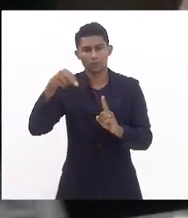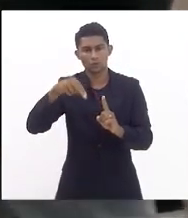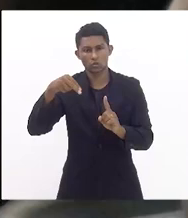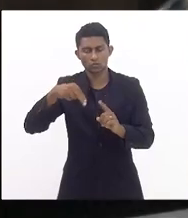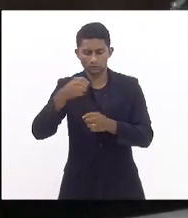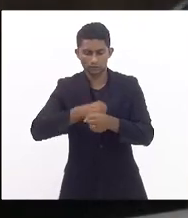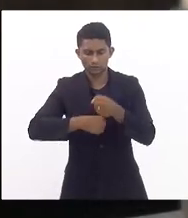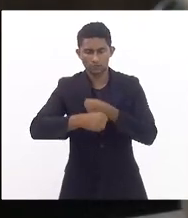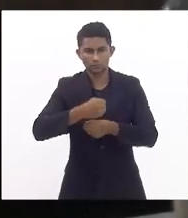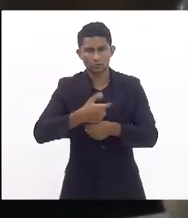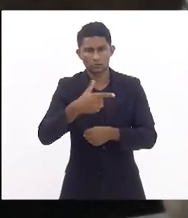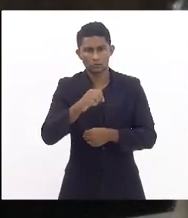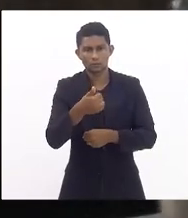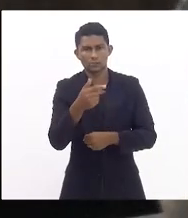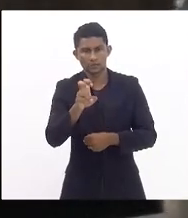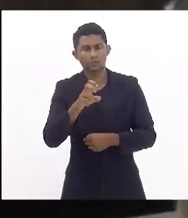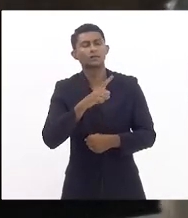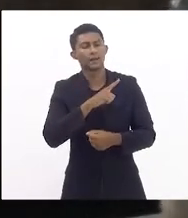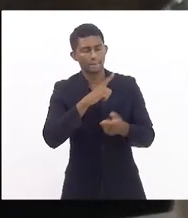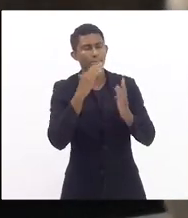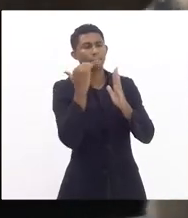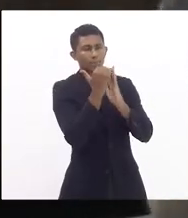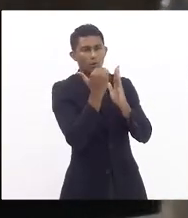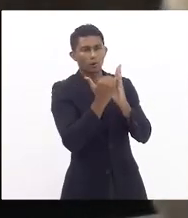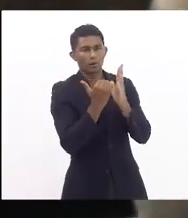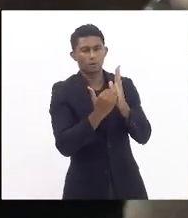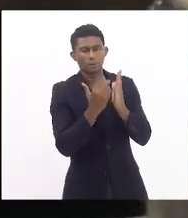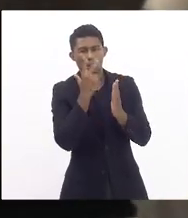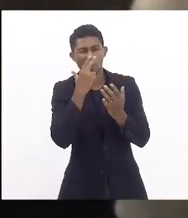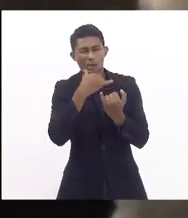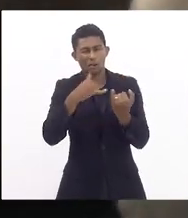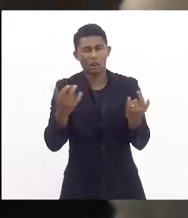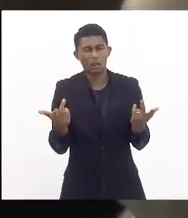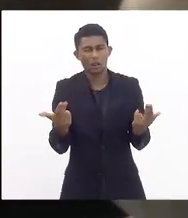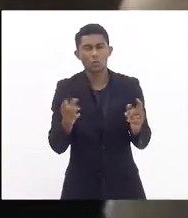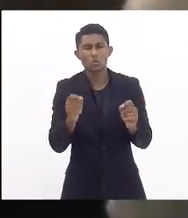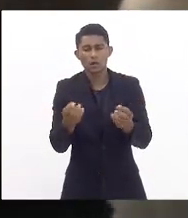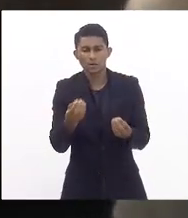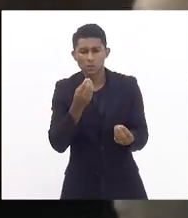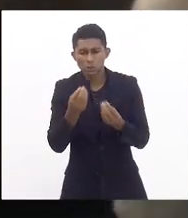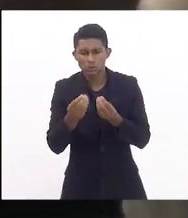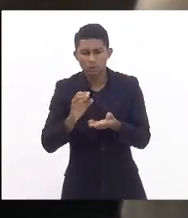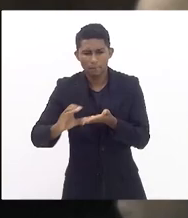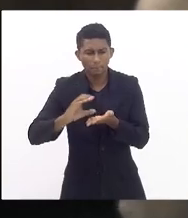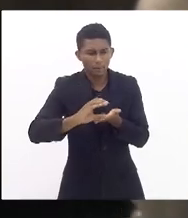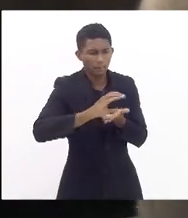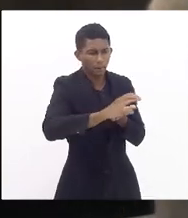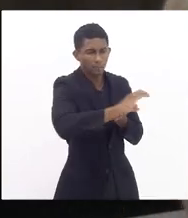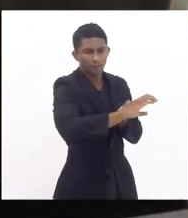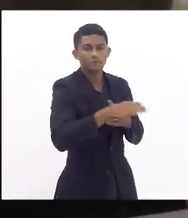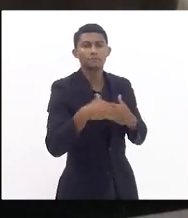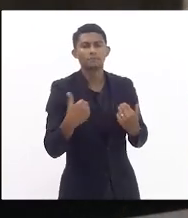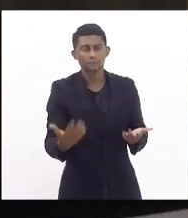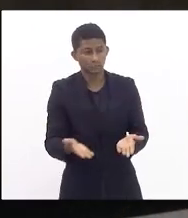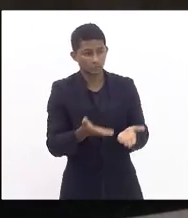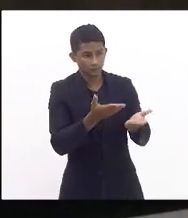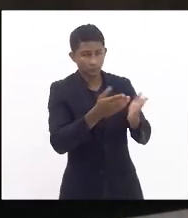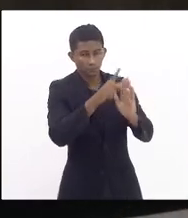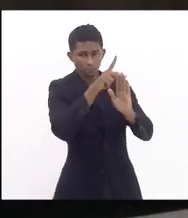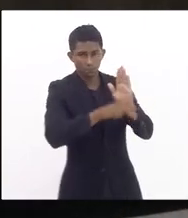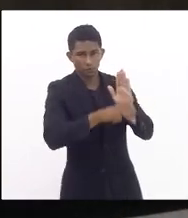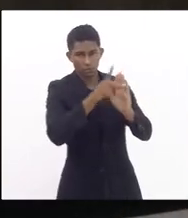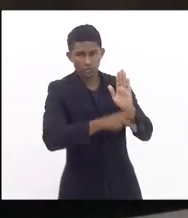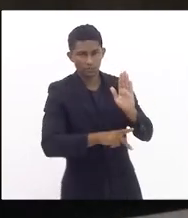cria um programa semelhante, que também é de redistribuição de alimentos. Para não prejudicar o projeto de Vossa Excelência, vou